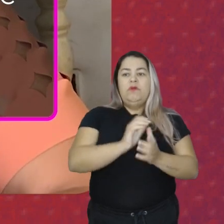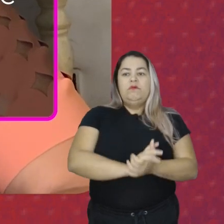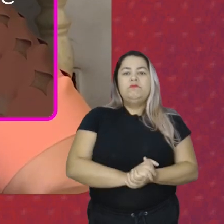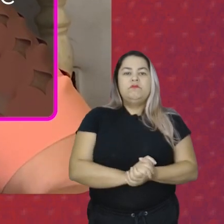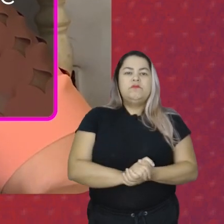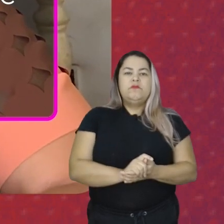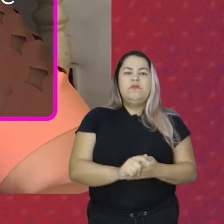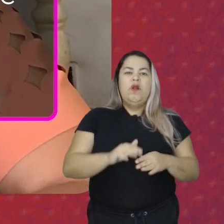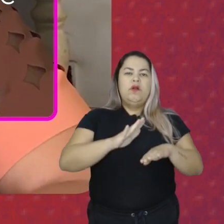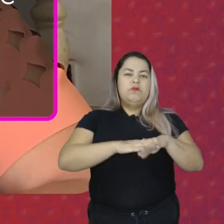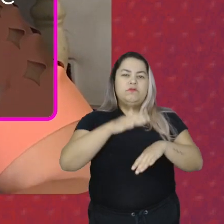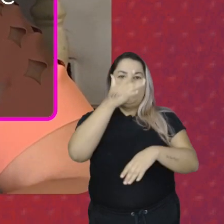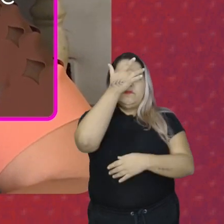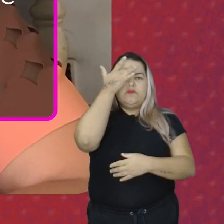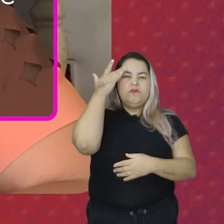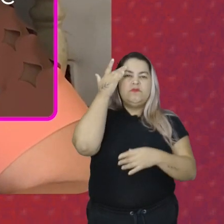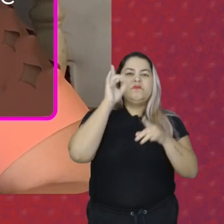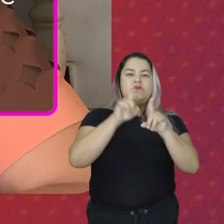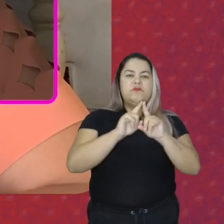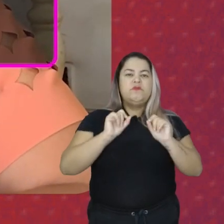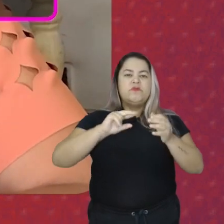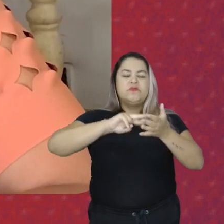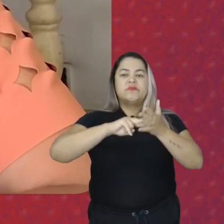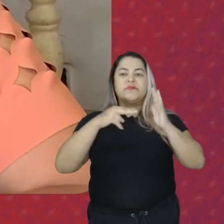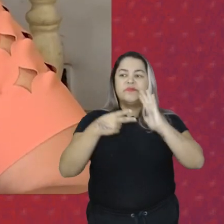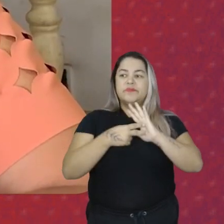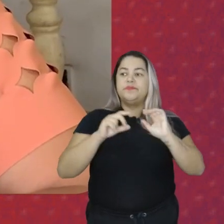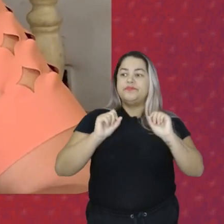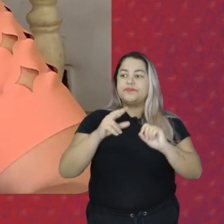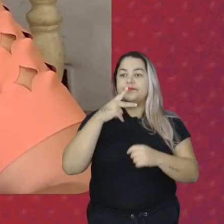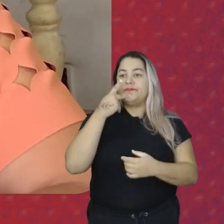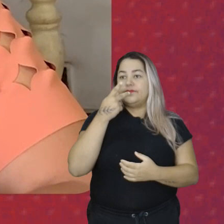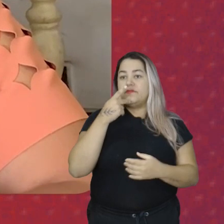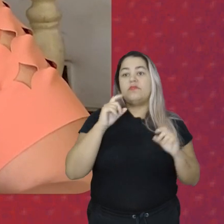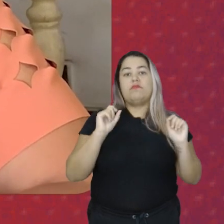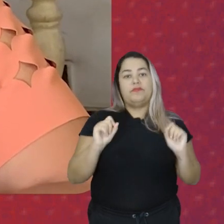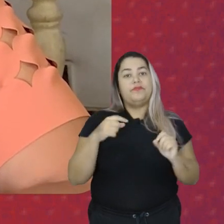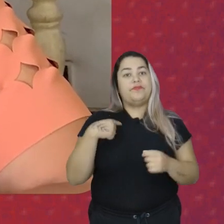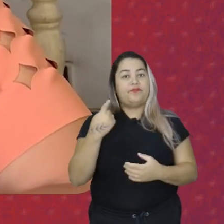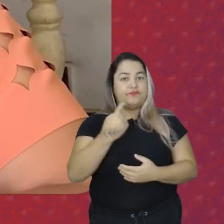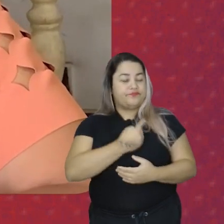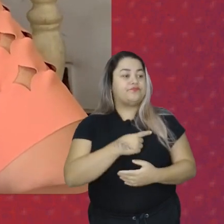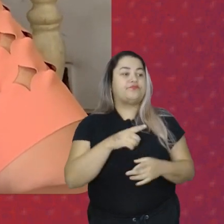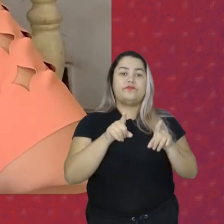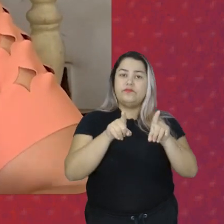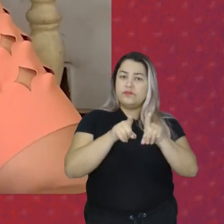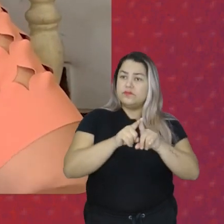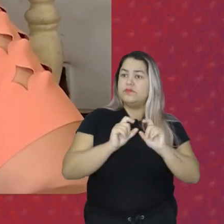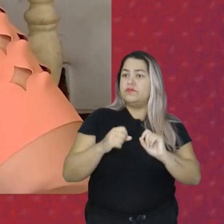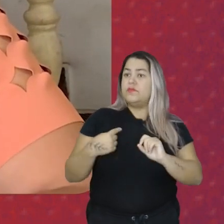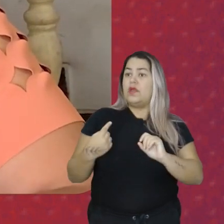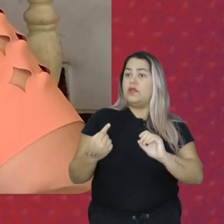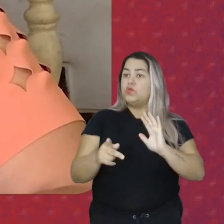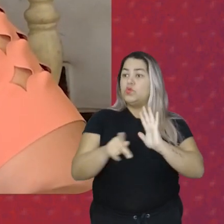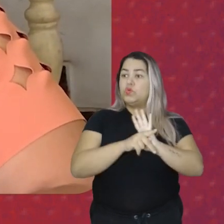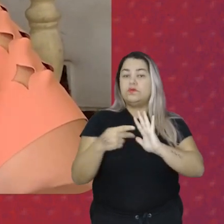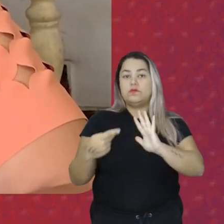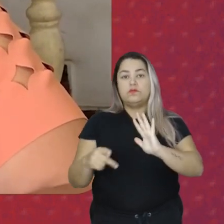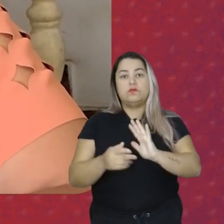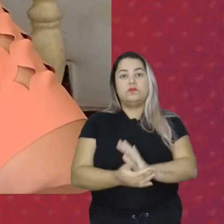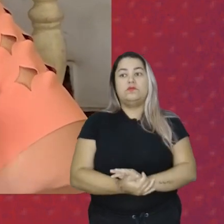as demais pessoas. Isso significa dizer que somos sujeitos da nossa própria